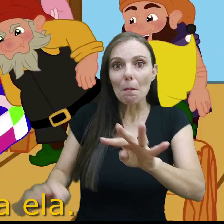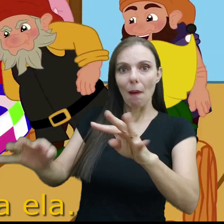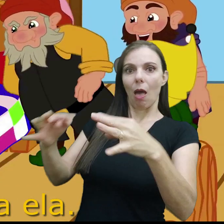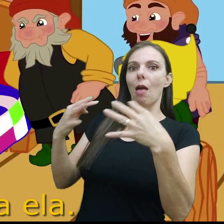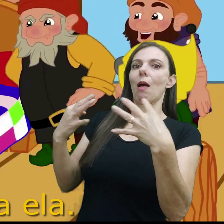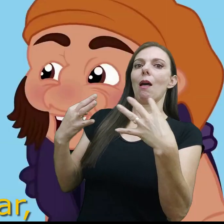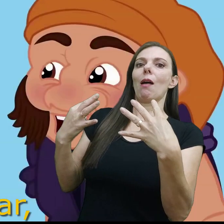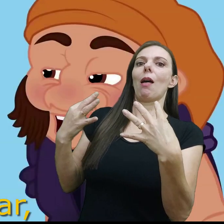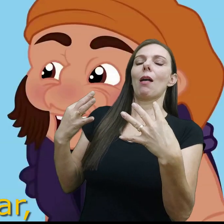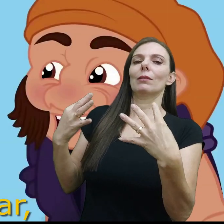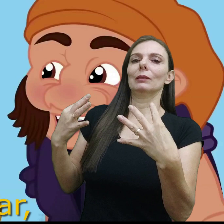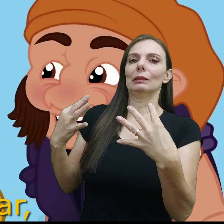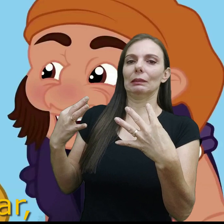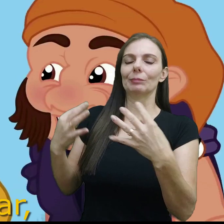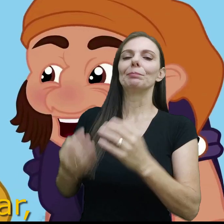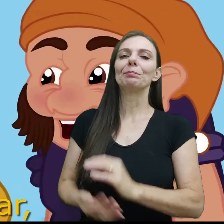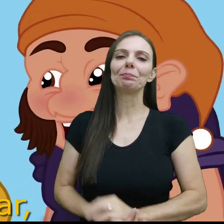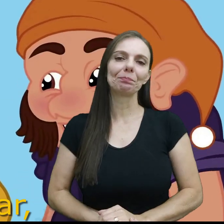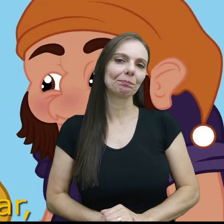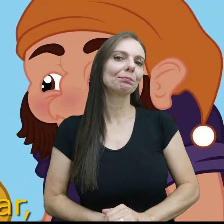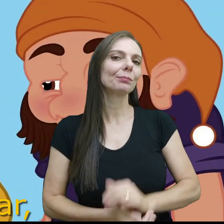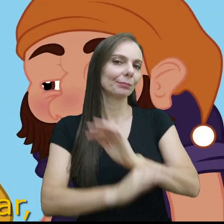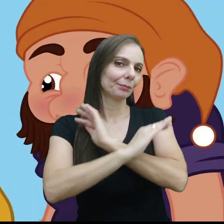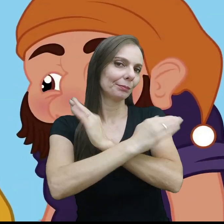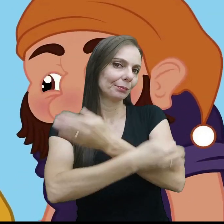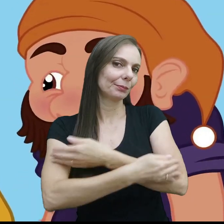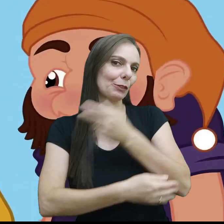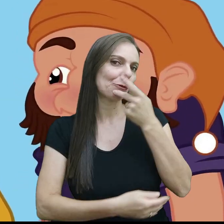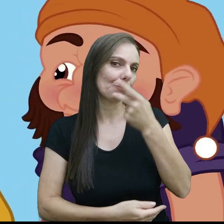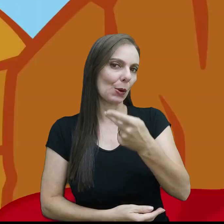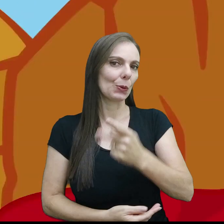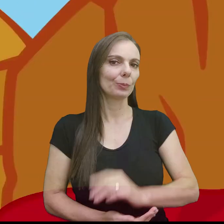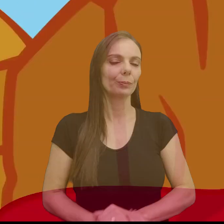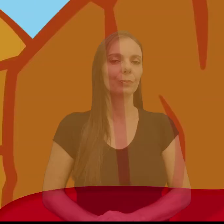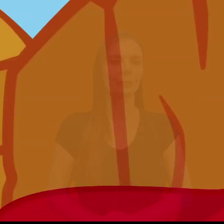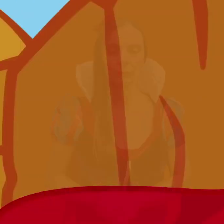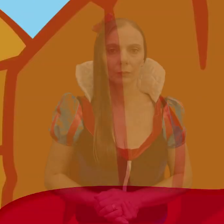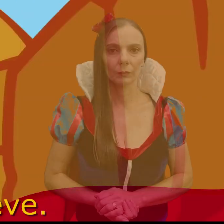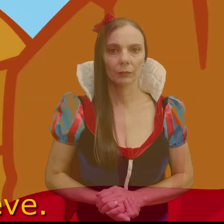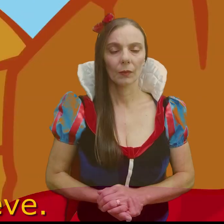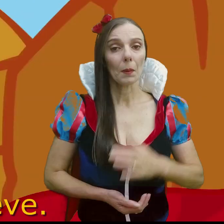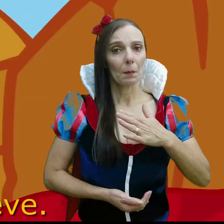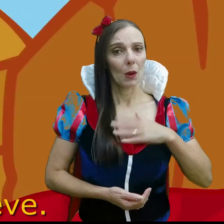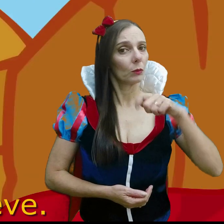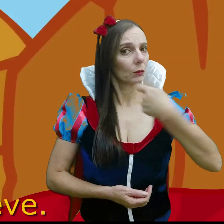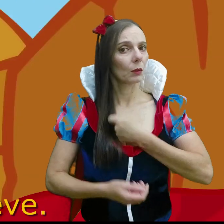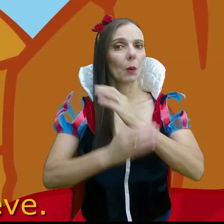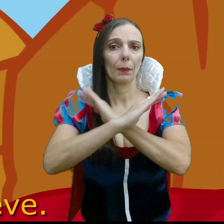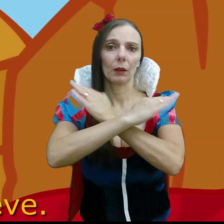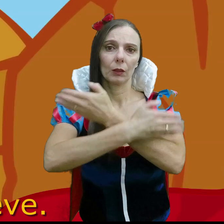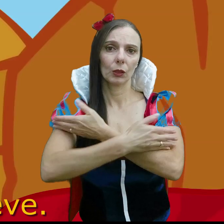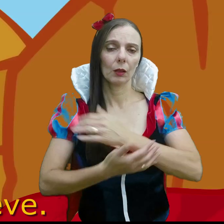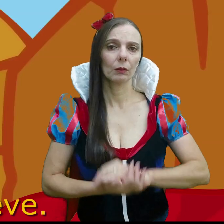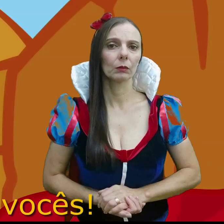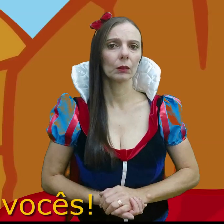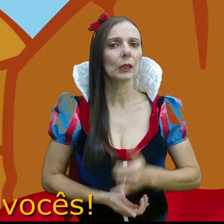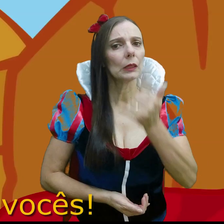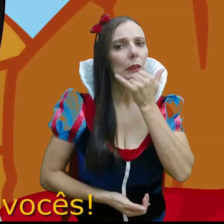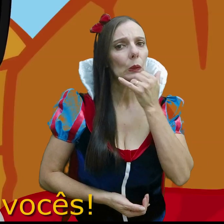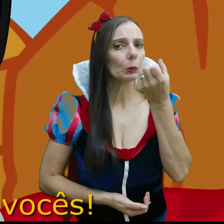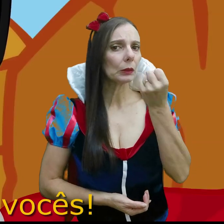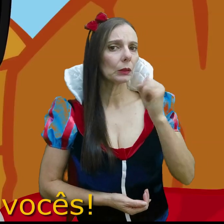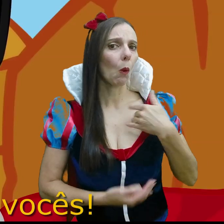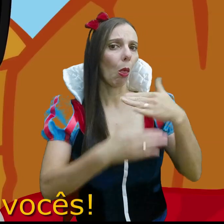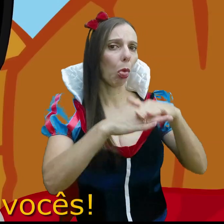para ela. Finalmente, depois de hesitar, ela disse, Meu nome é Branca de Neve. Me